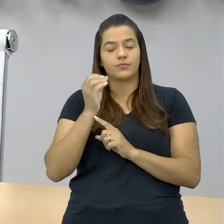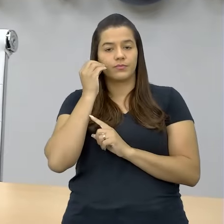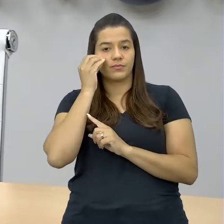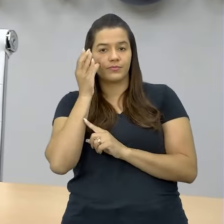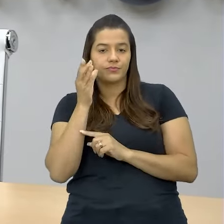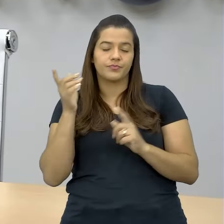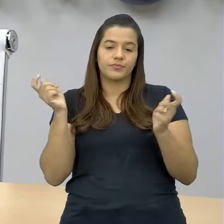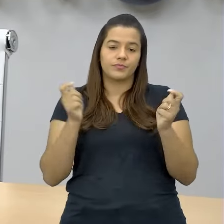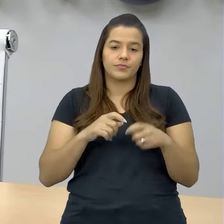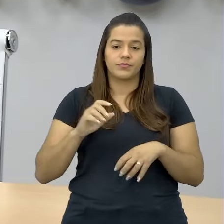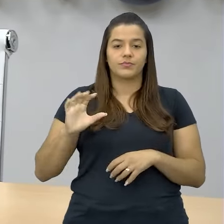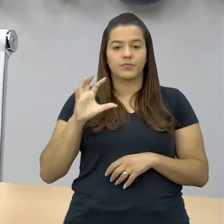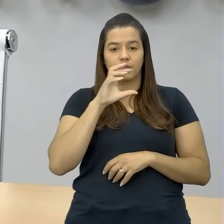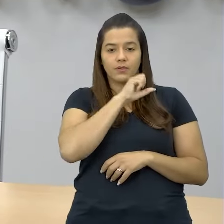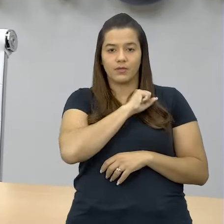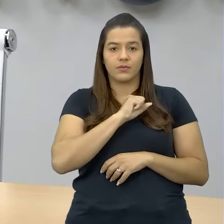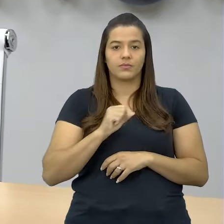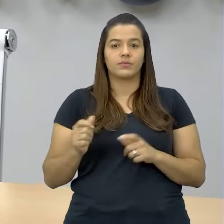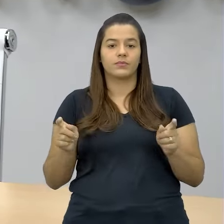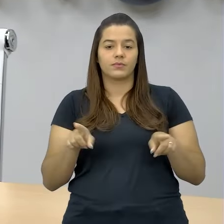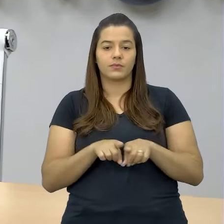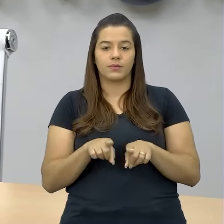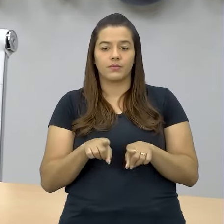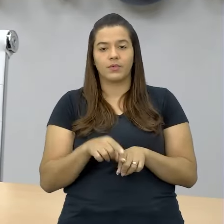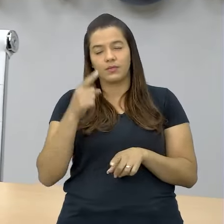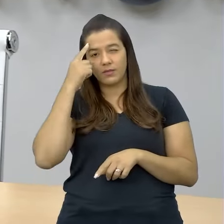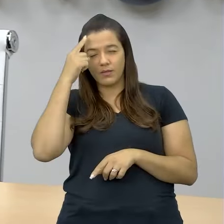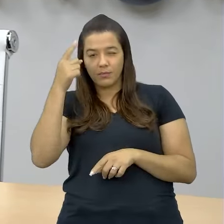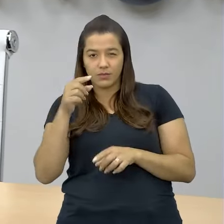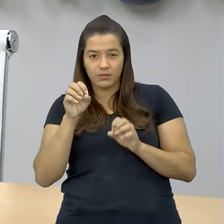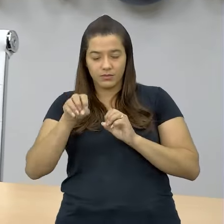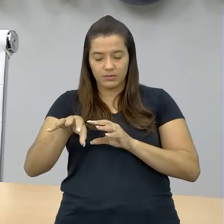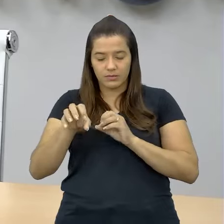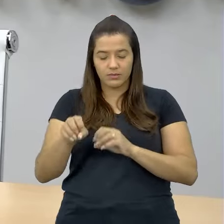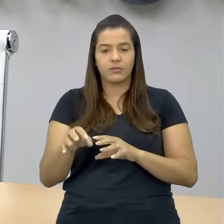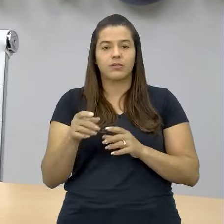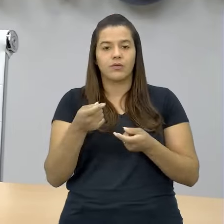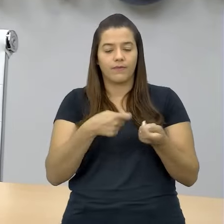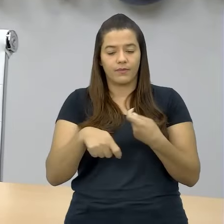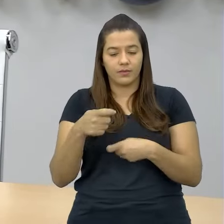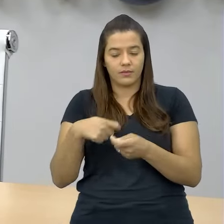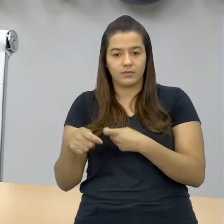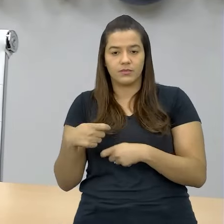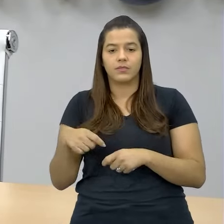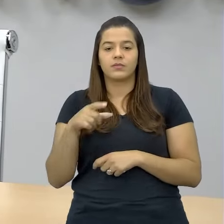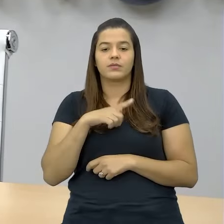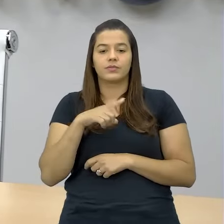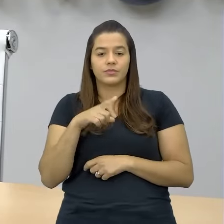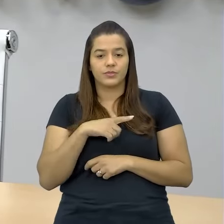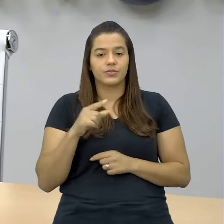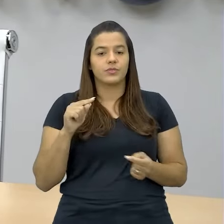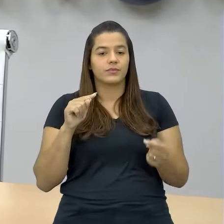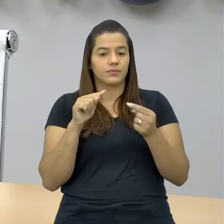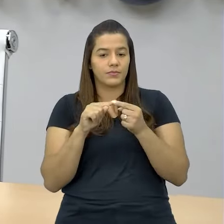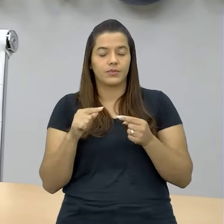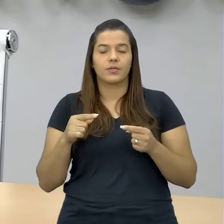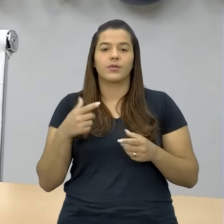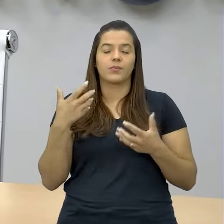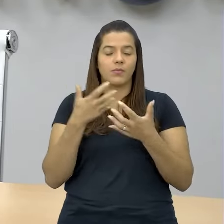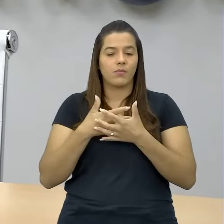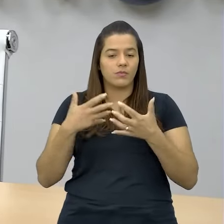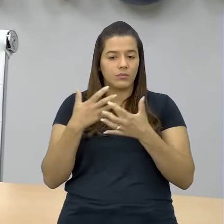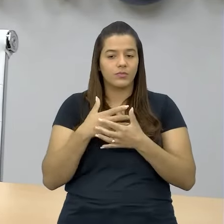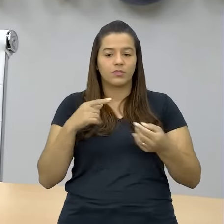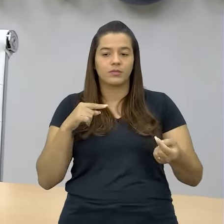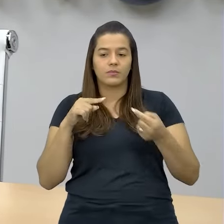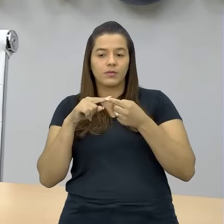dos estudantes. Lembra quando a gente falou da educação financeira? A gente também tinha uma música que era uma questão disparadora para